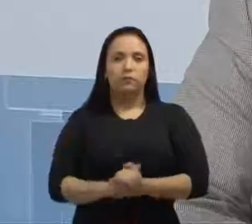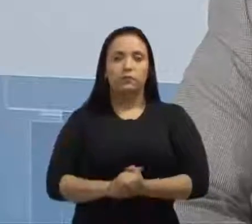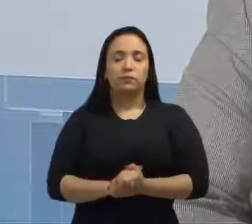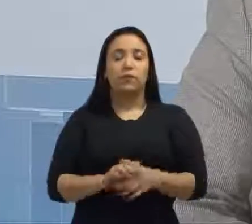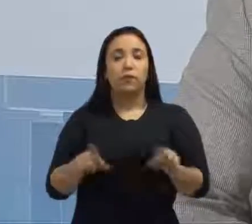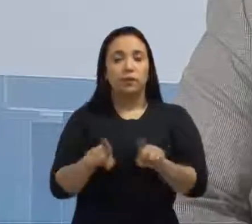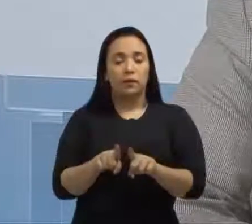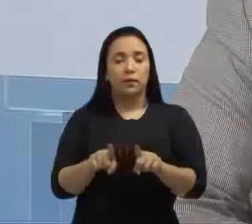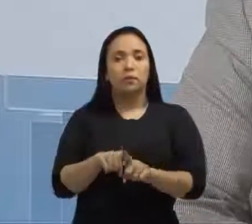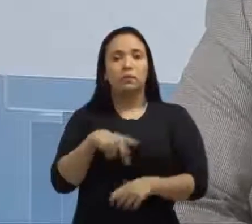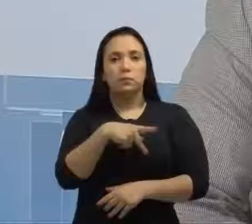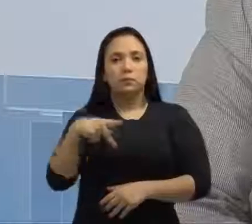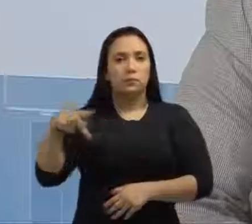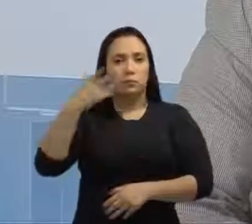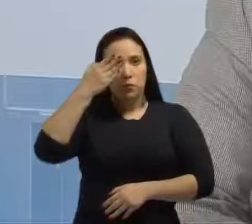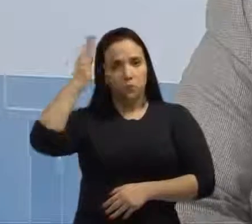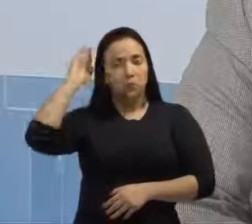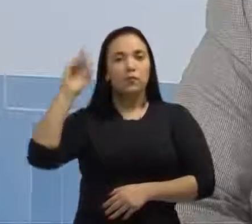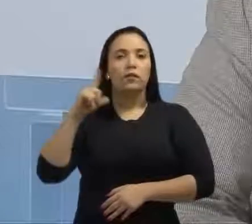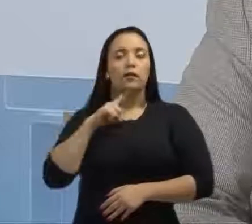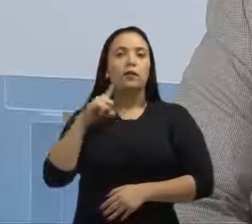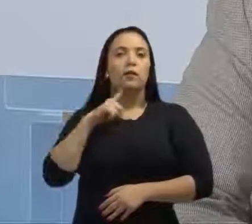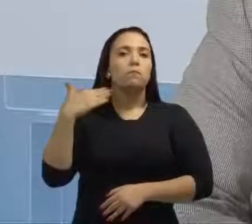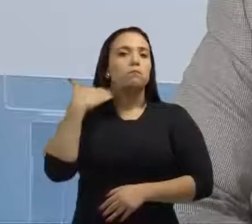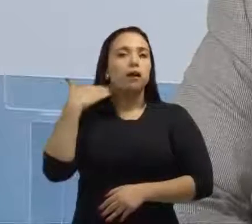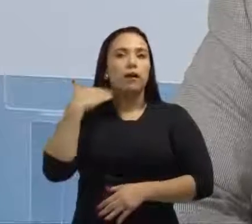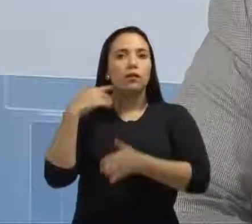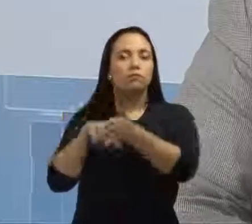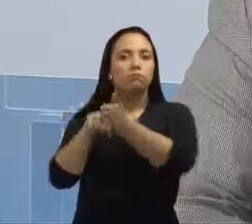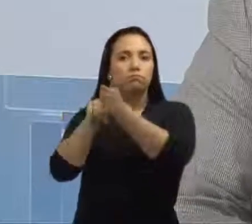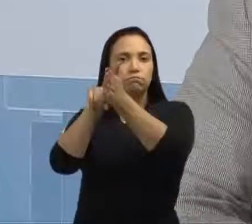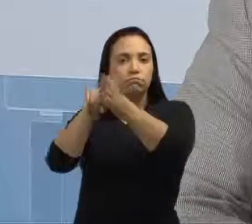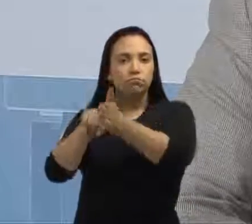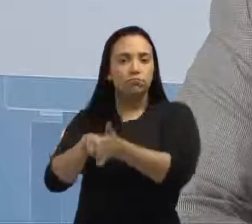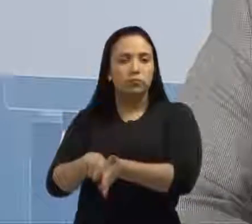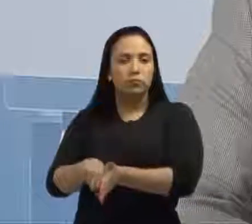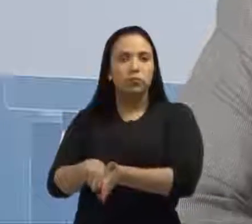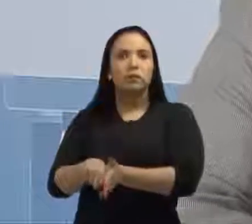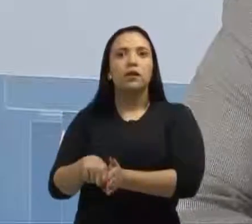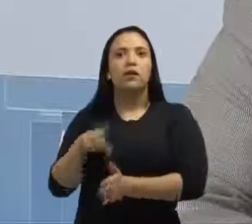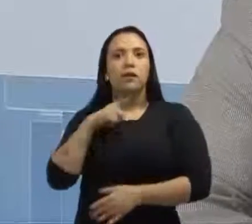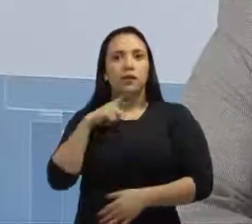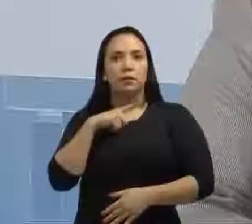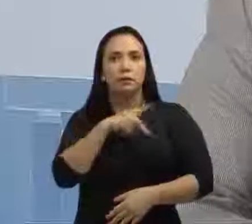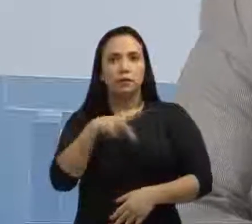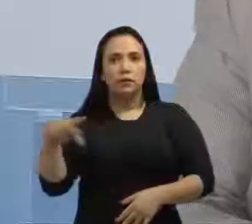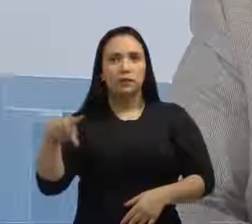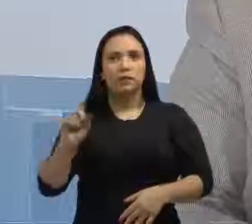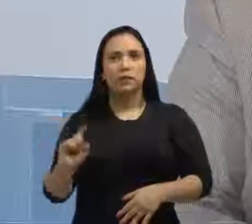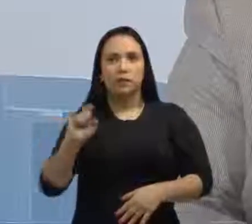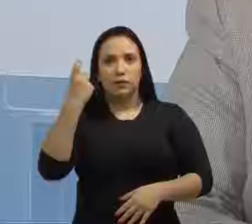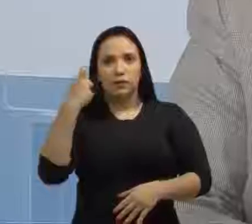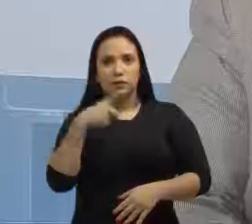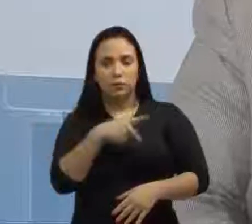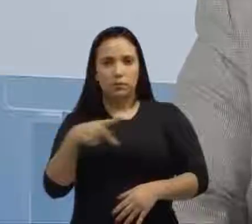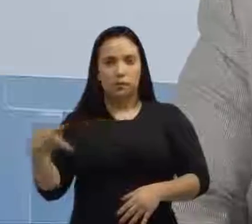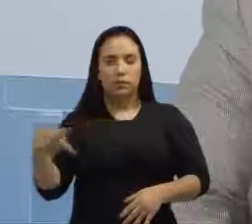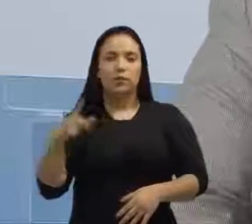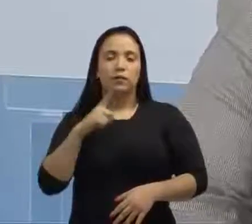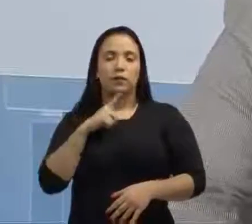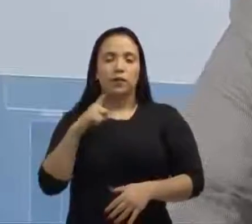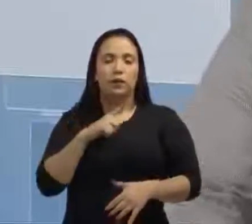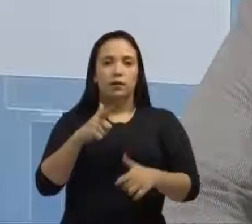Lula, e o presidente Michel Temer teve seu sigilo bancário quebrado. Nós estamos falando de um presidente e de um ex-presidente. Quer